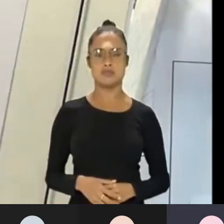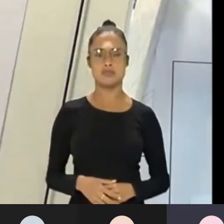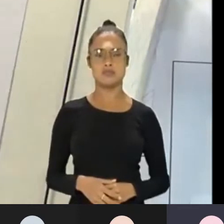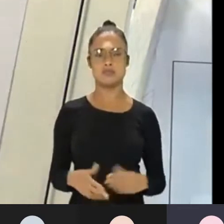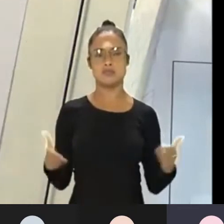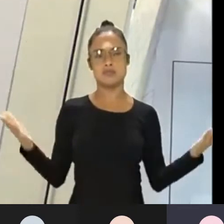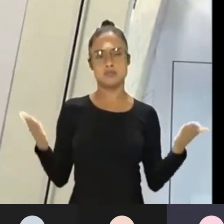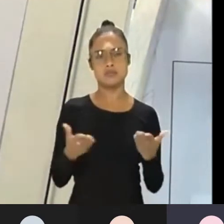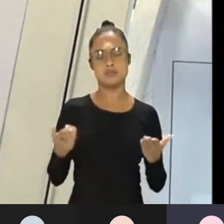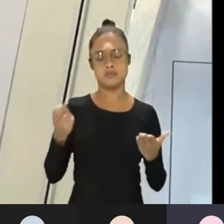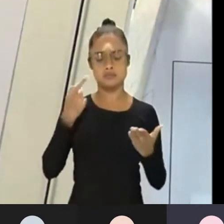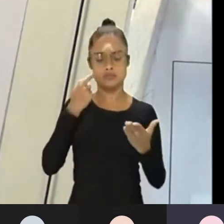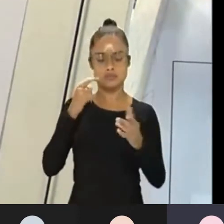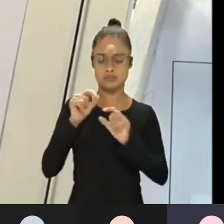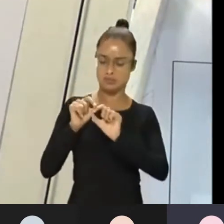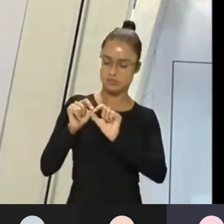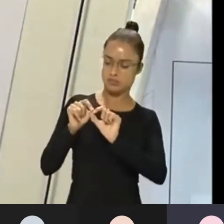Aí,